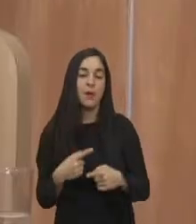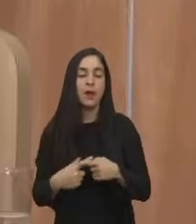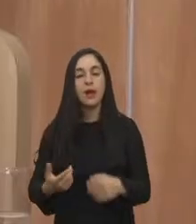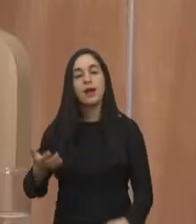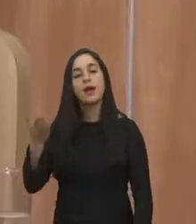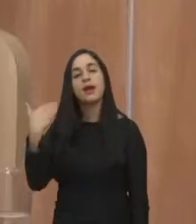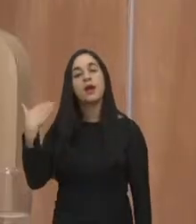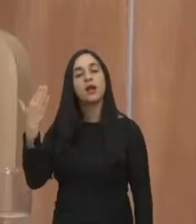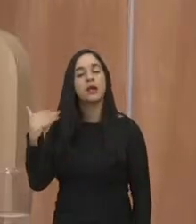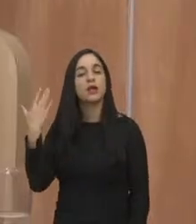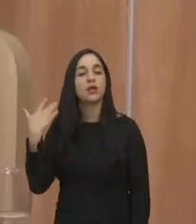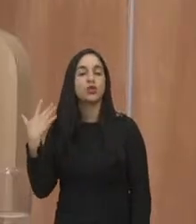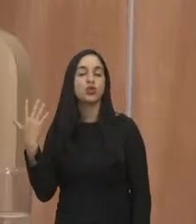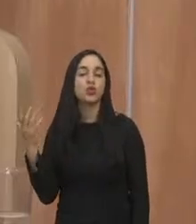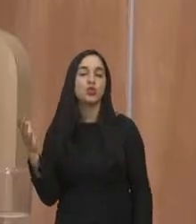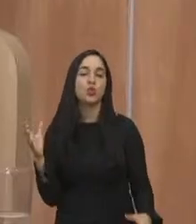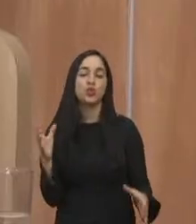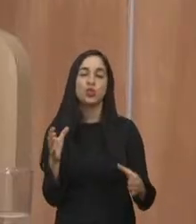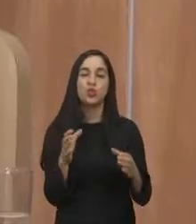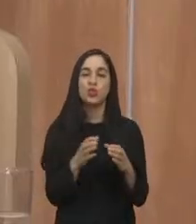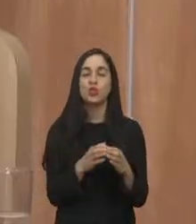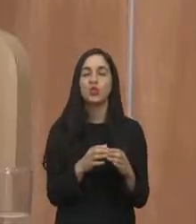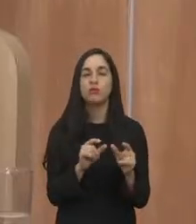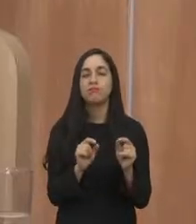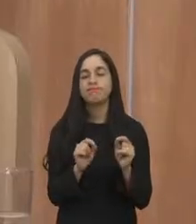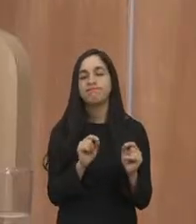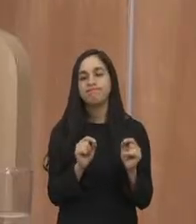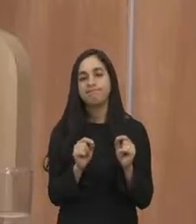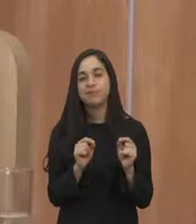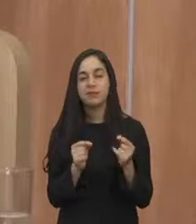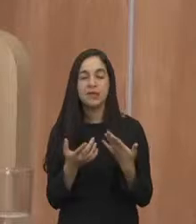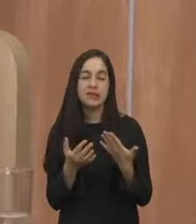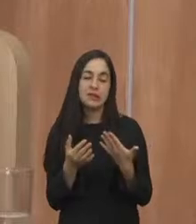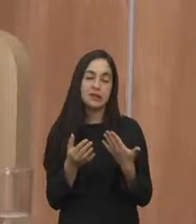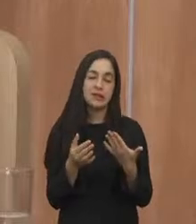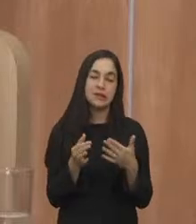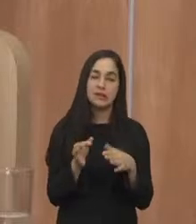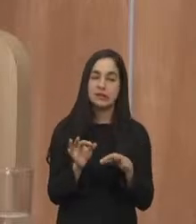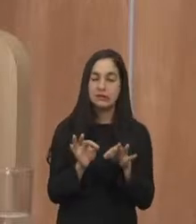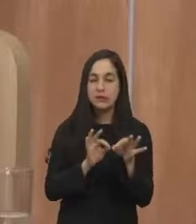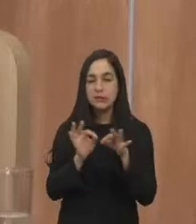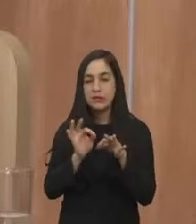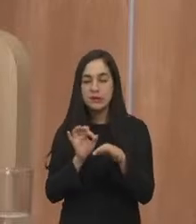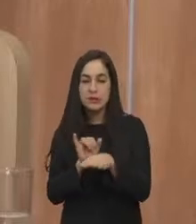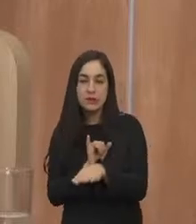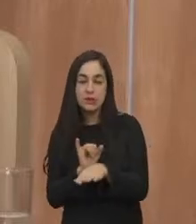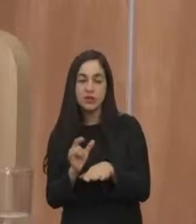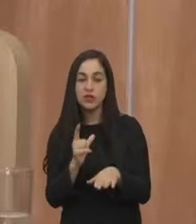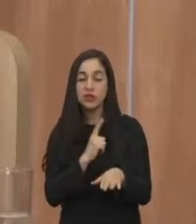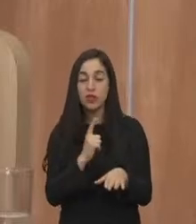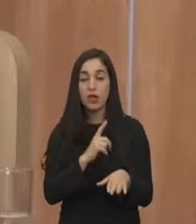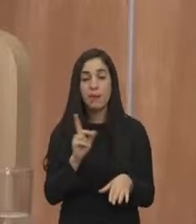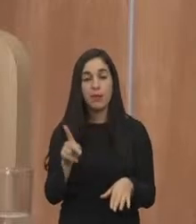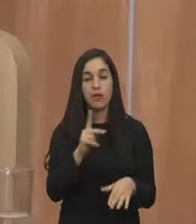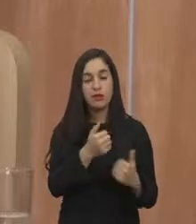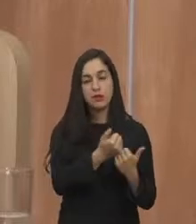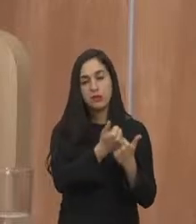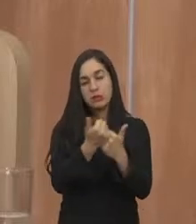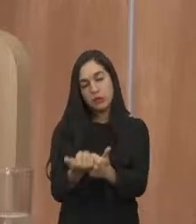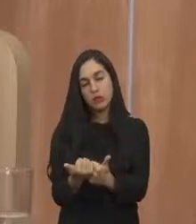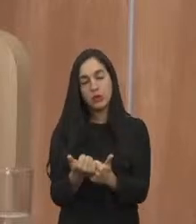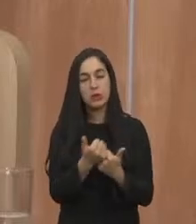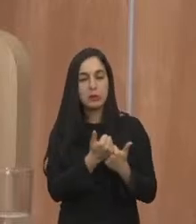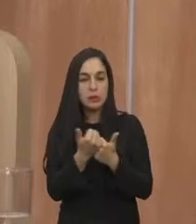grupo que estava se acertando, né, no sentido de muito professor substituto, temporário,